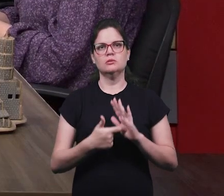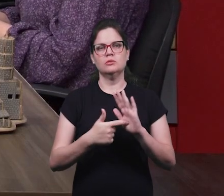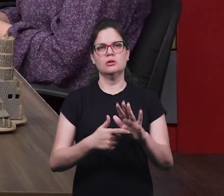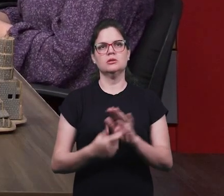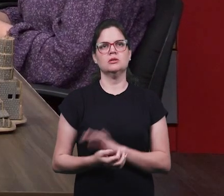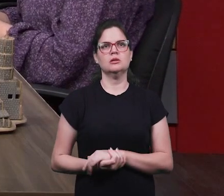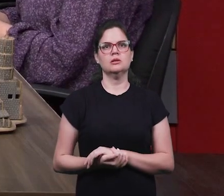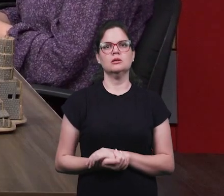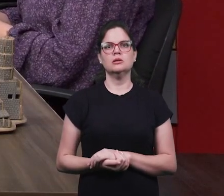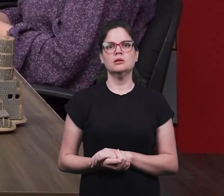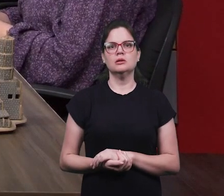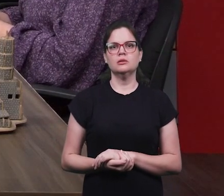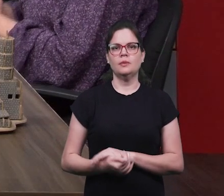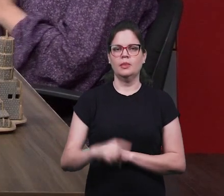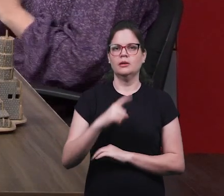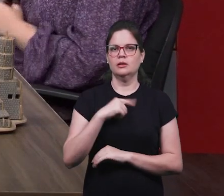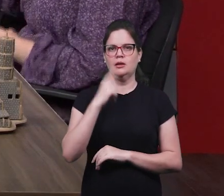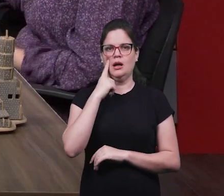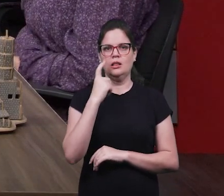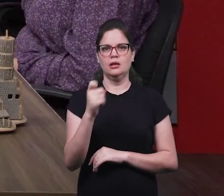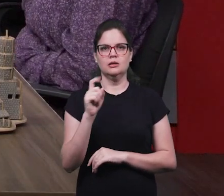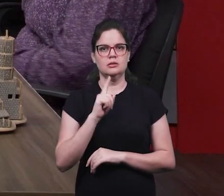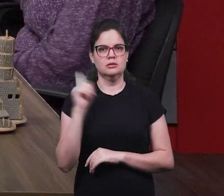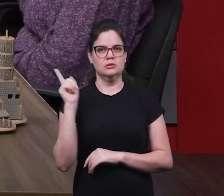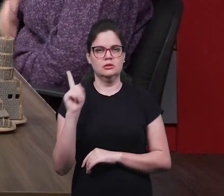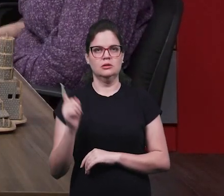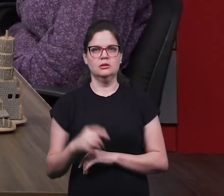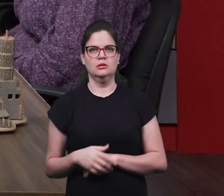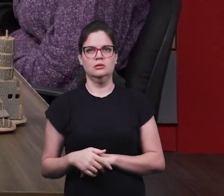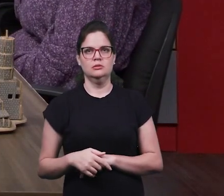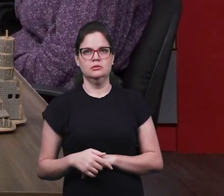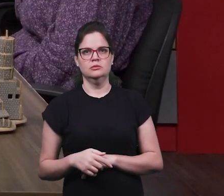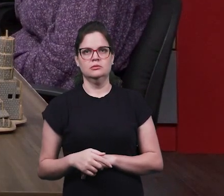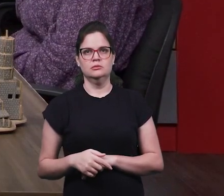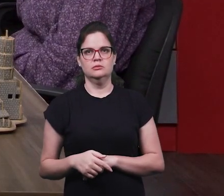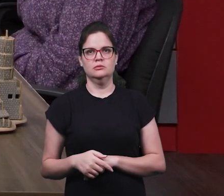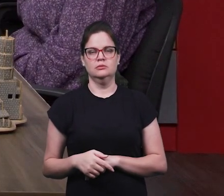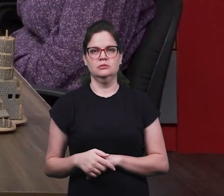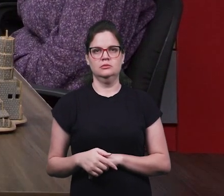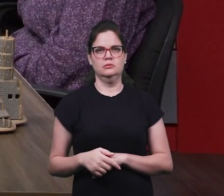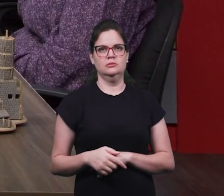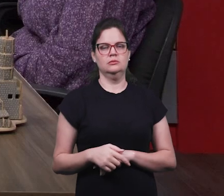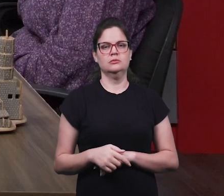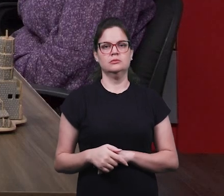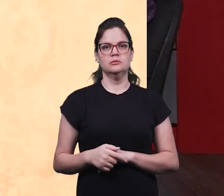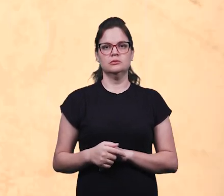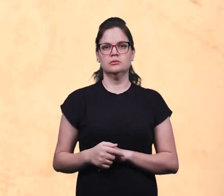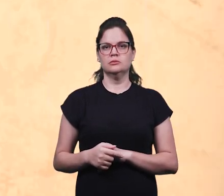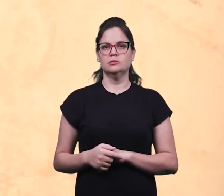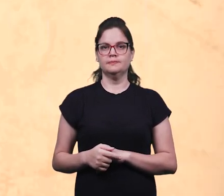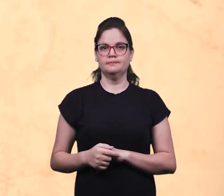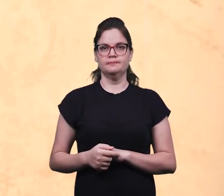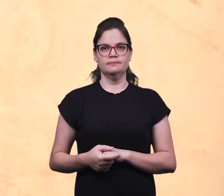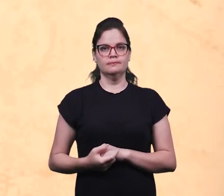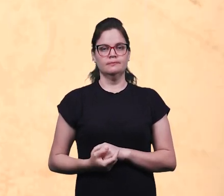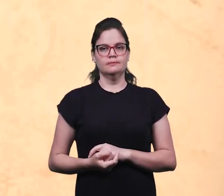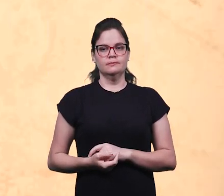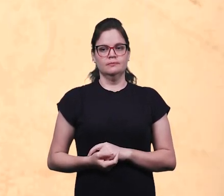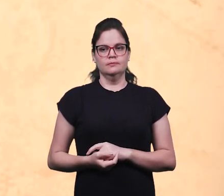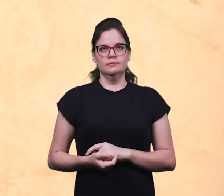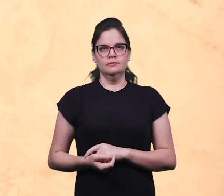Eles têm uma coisa muito interessante lá, e eu gostaria de compartilhar aqui com os irmãos.